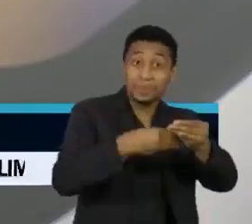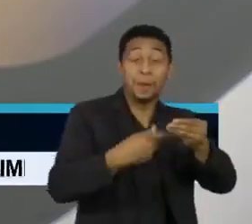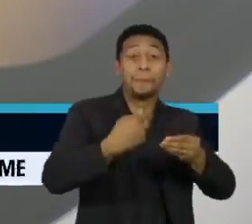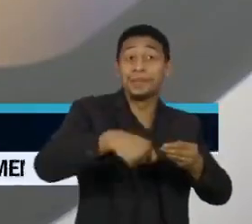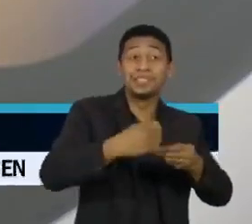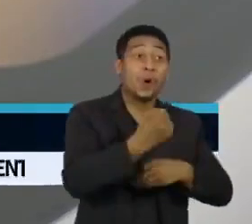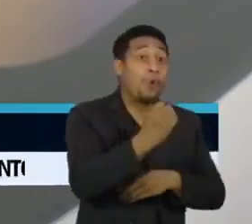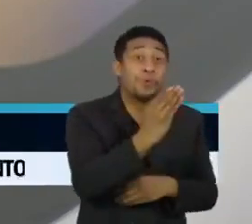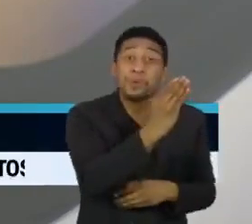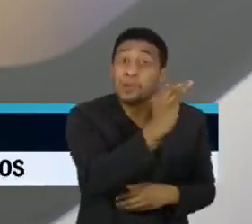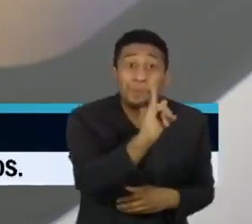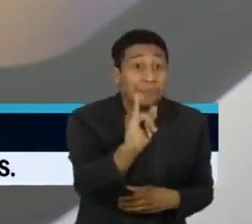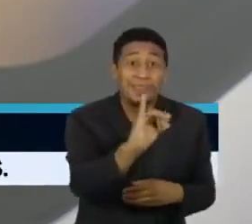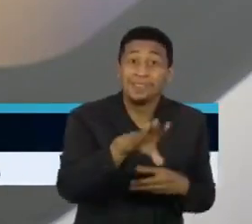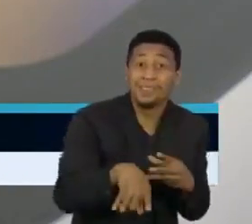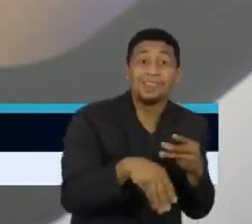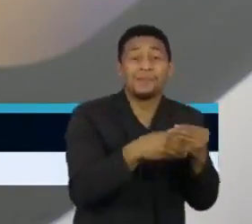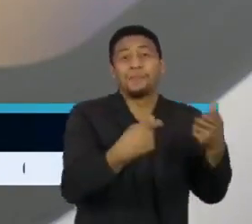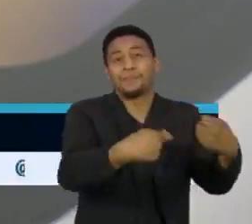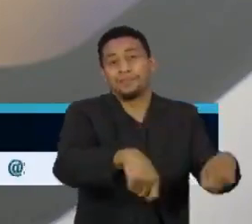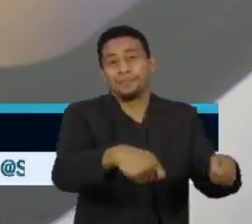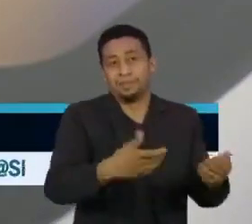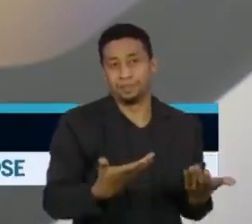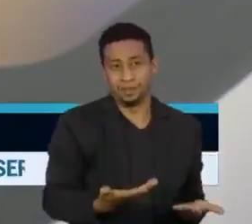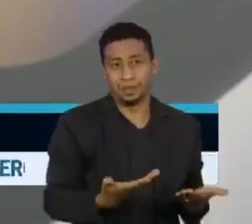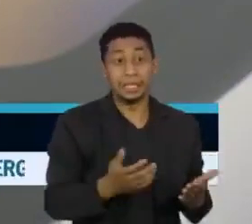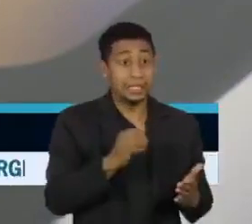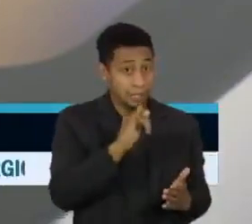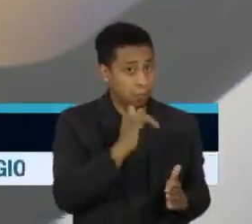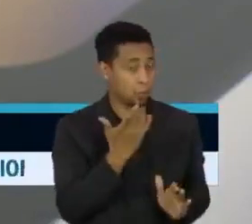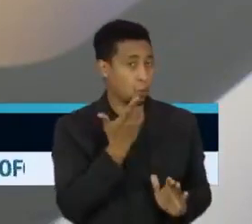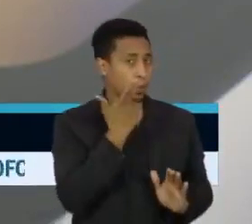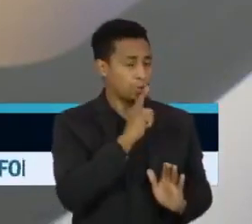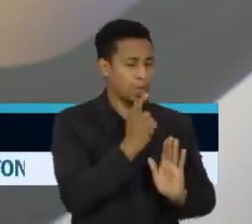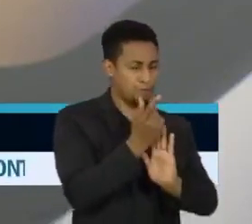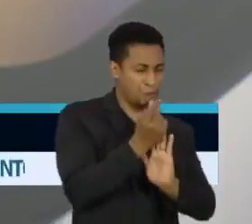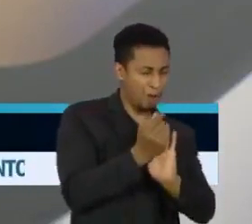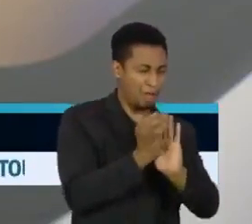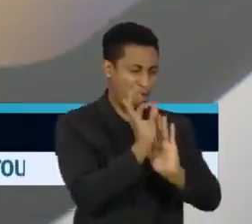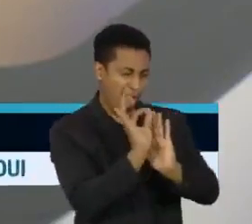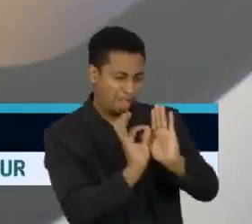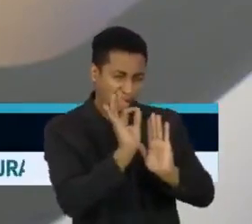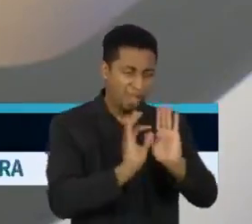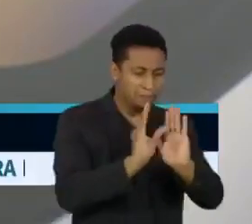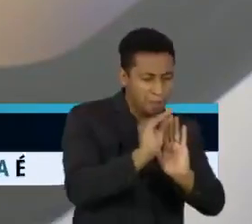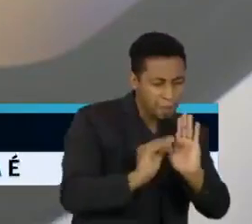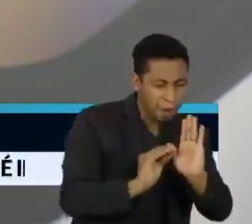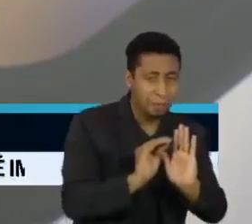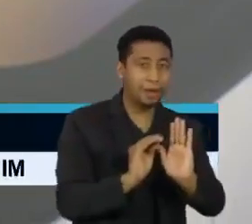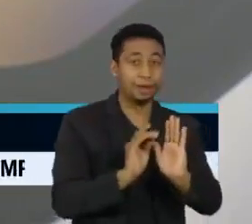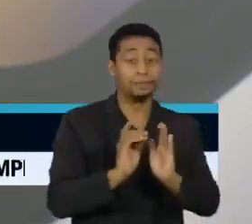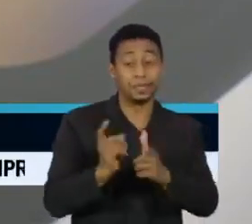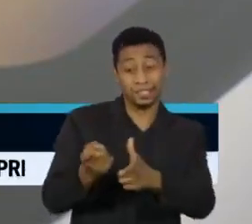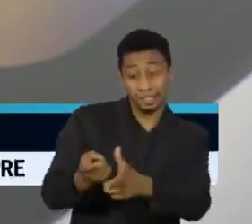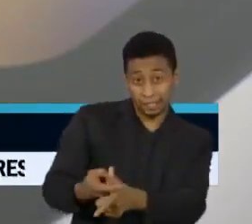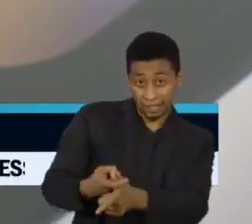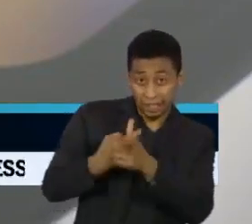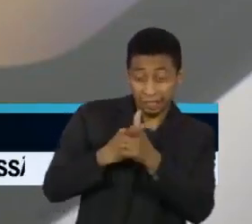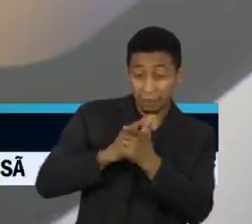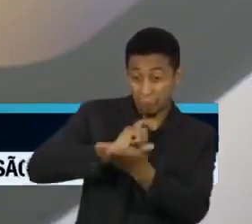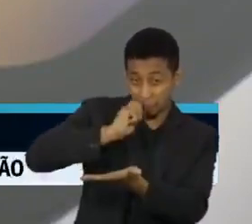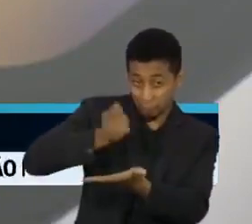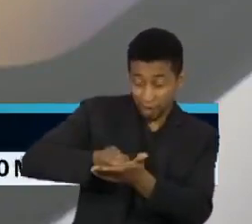dia. Só que do jeito que está, mesmo que eles consigam equacionar de alguma maneira o problema dos precatórios, que são mais de 80